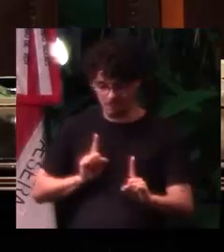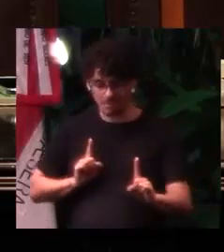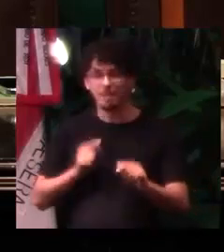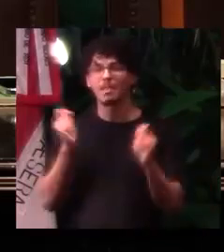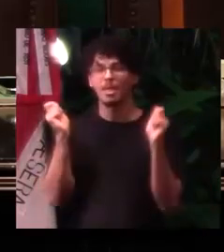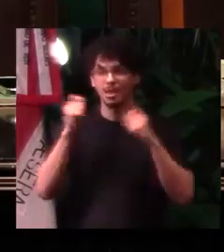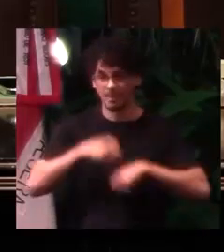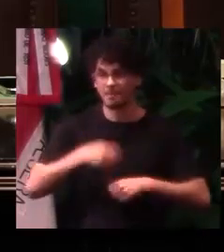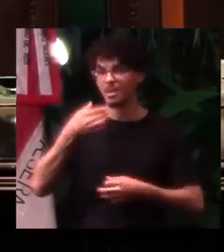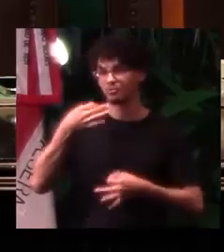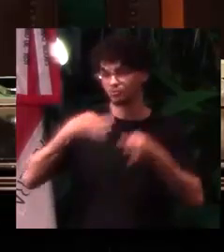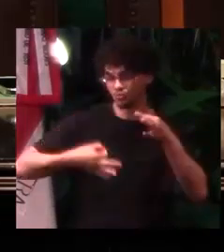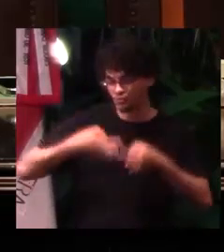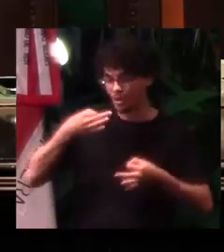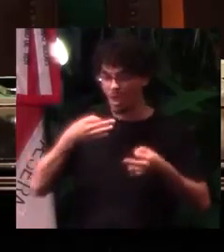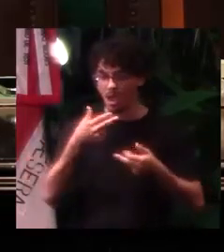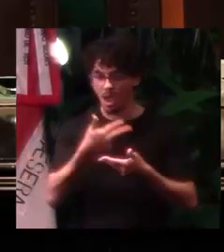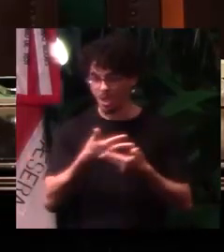você possa atuar